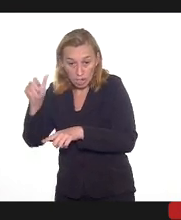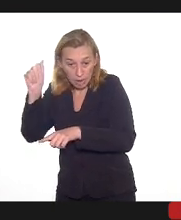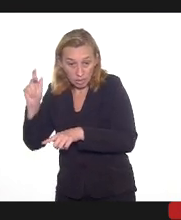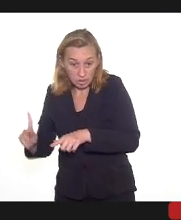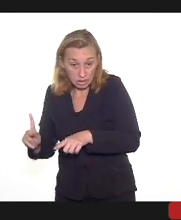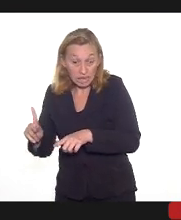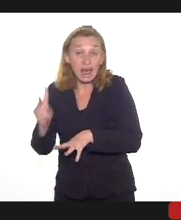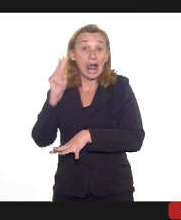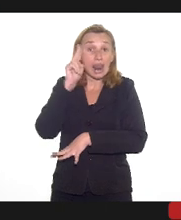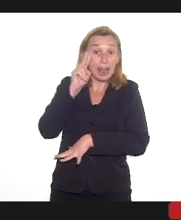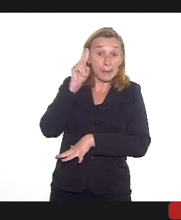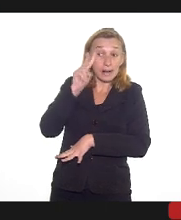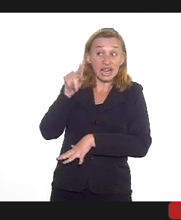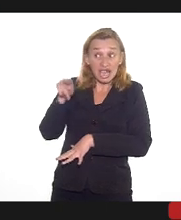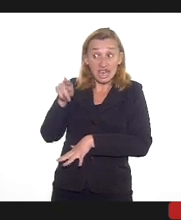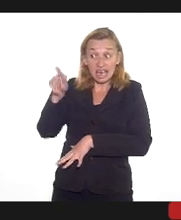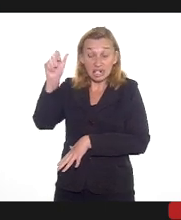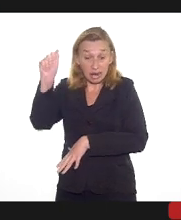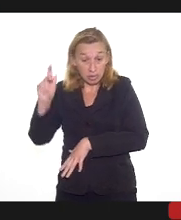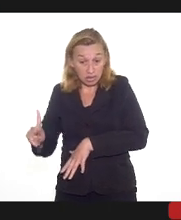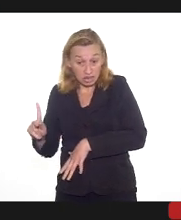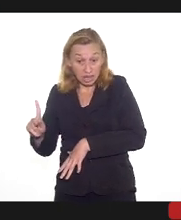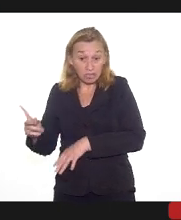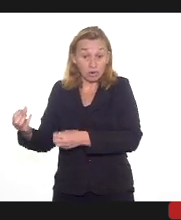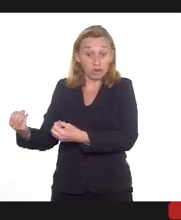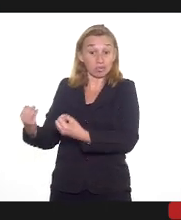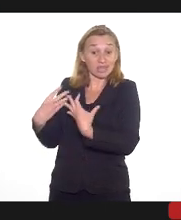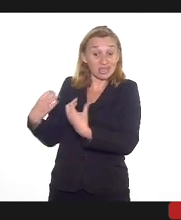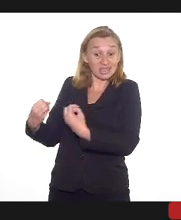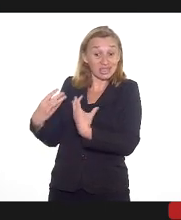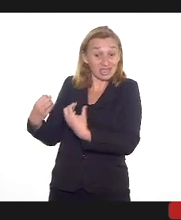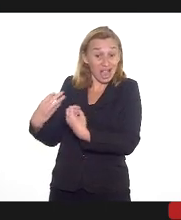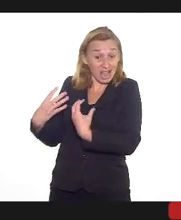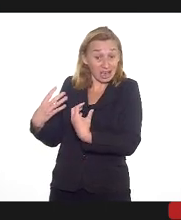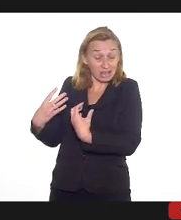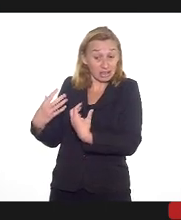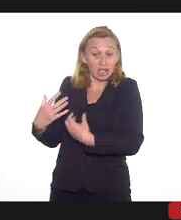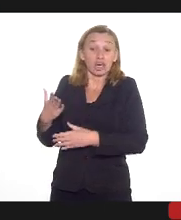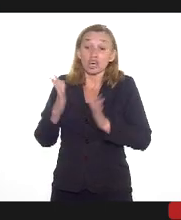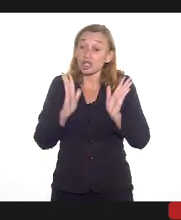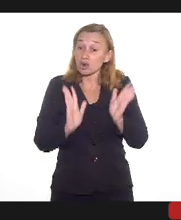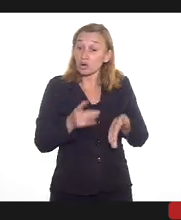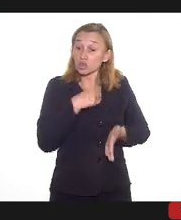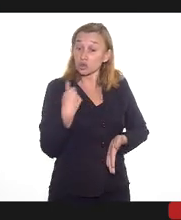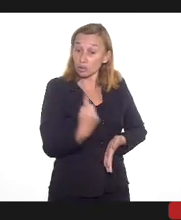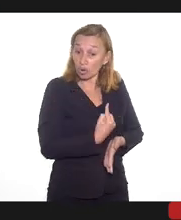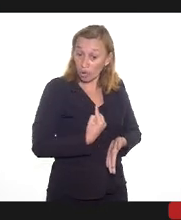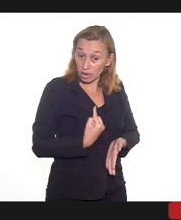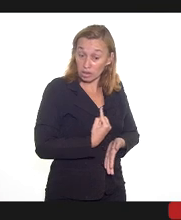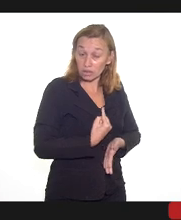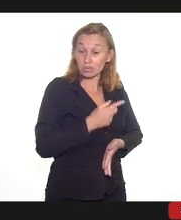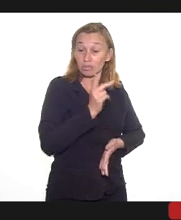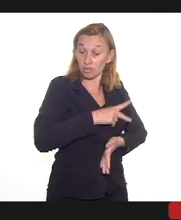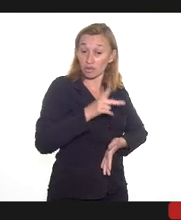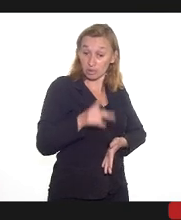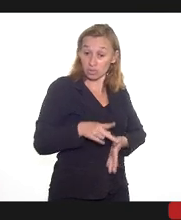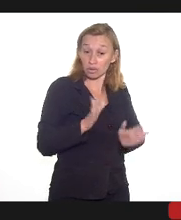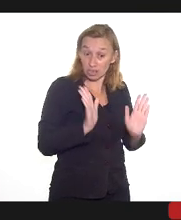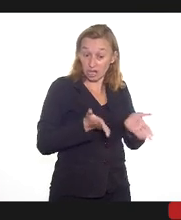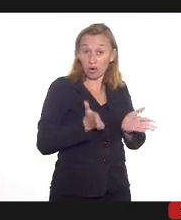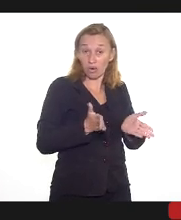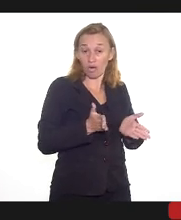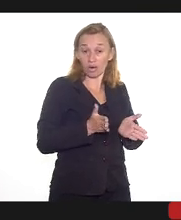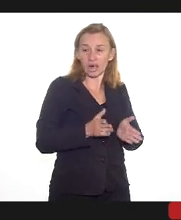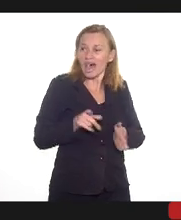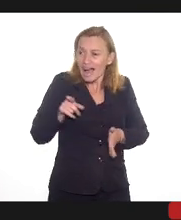da sociedade. São aqueles que nos precederam na presença nas salas de aula, automaticamente com as famílias. São aqueles